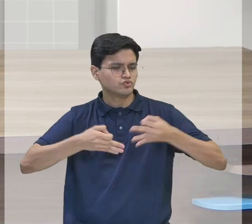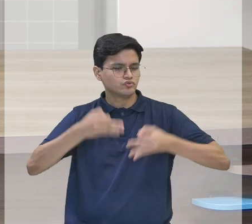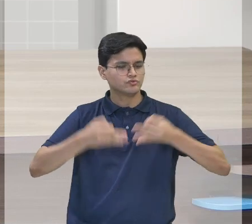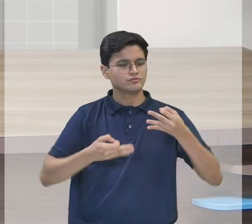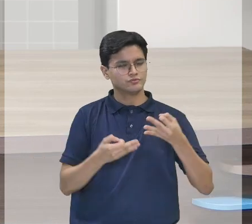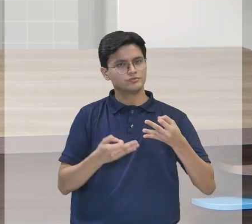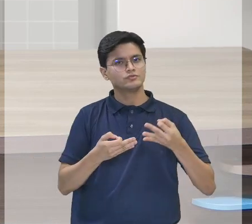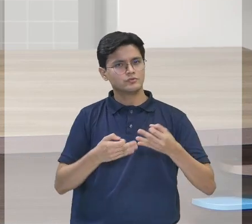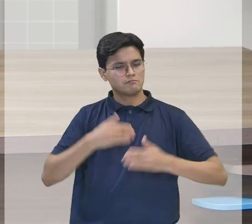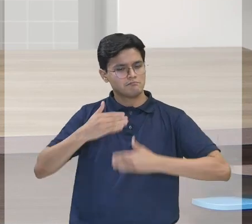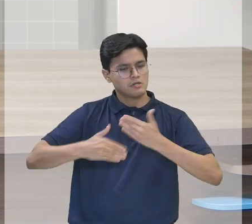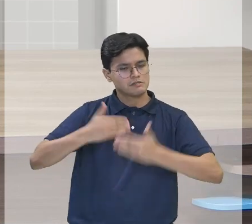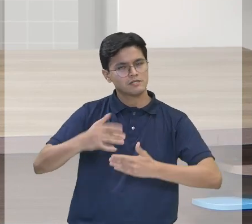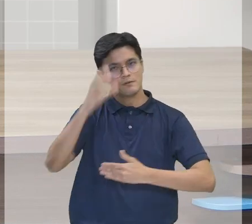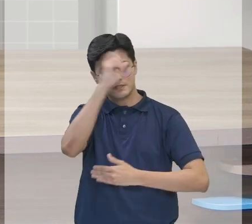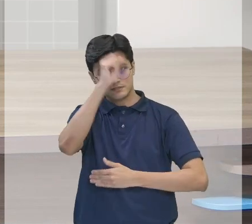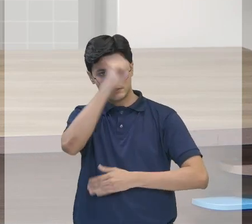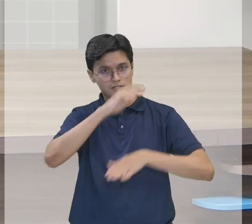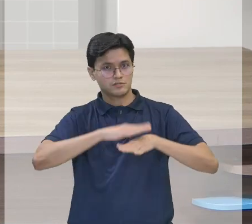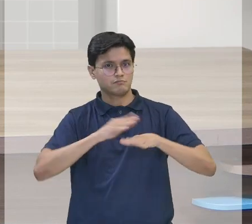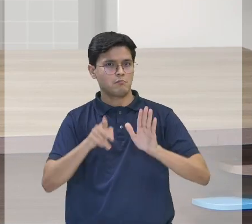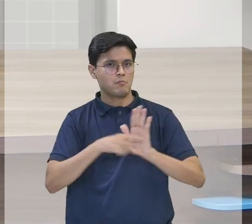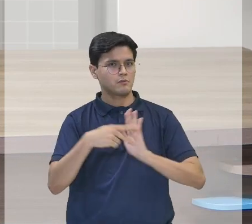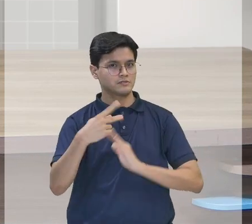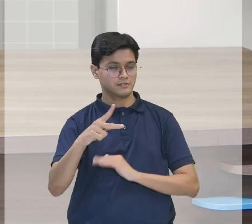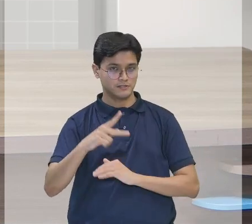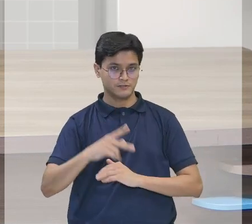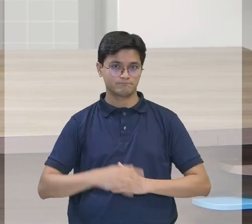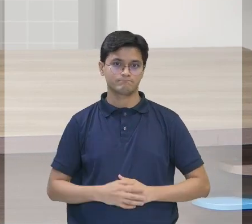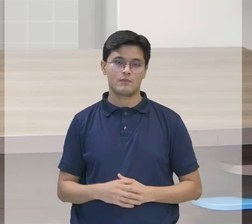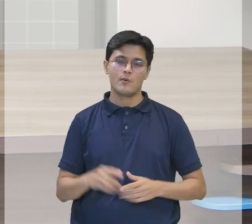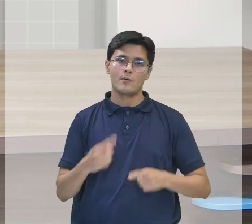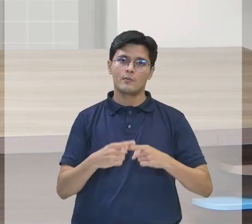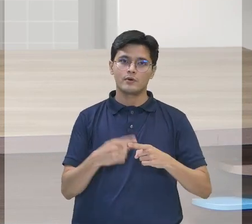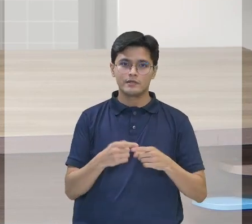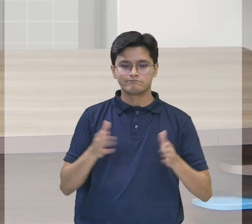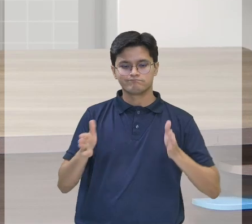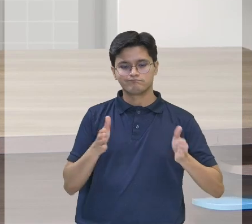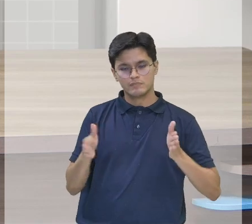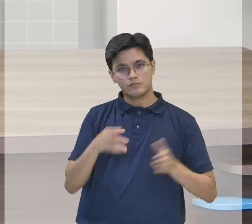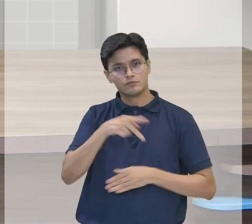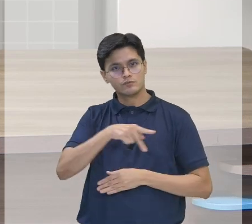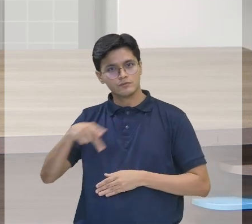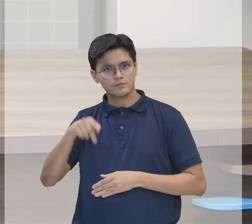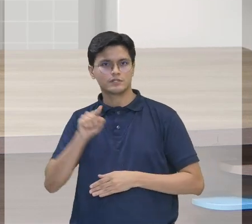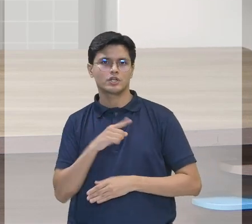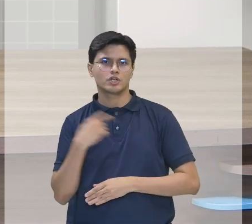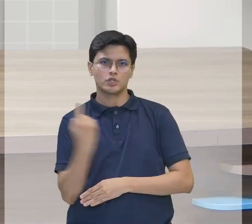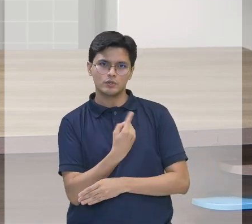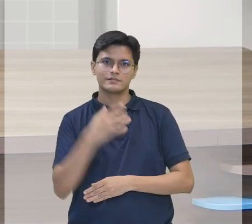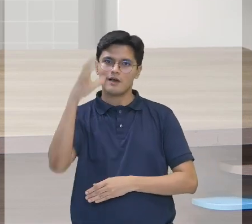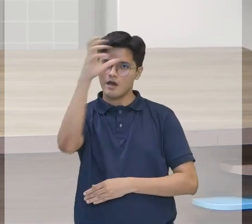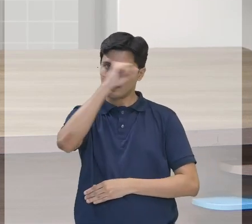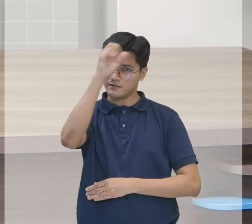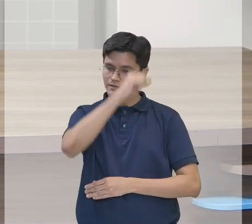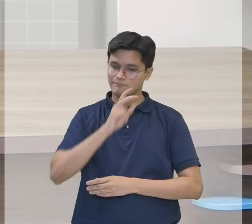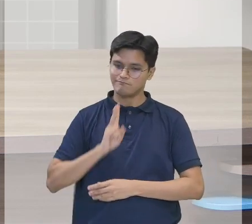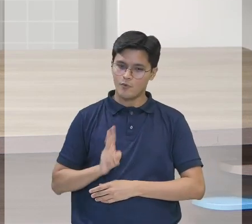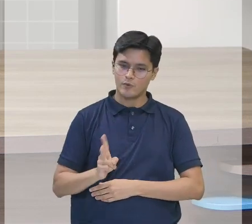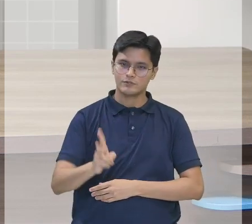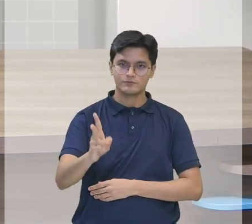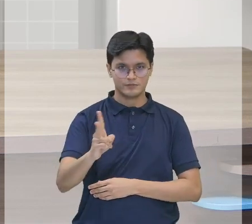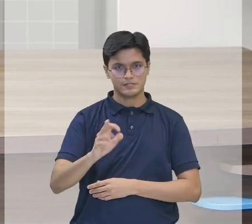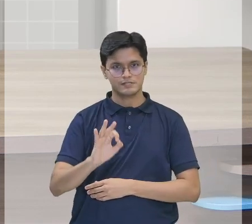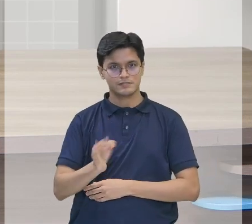na docência, né, a gente está num eterno aprender, e isso é bom. No momento em que a gente se permite a pensar sobre os